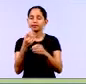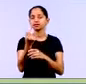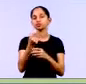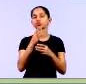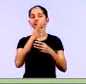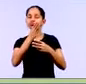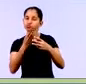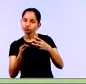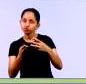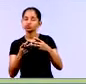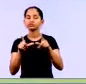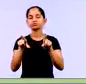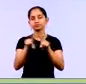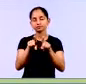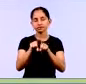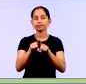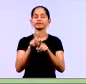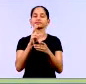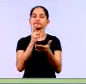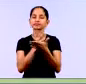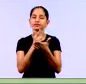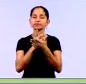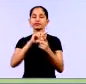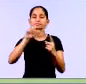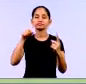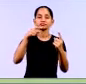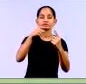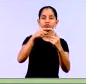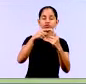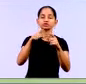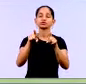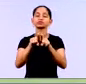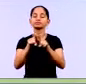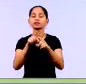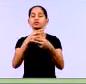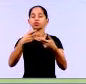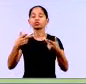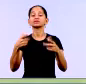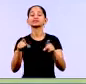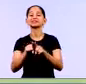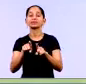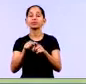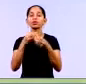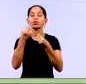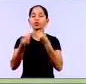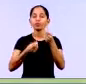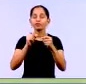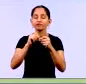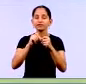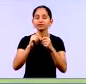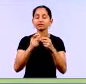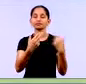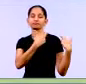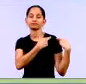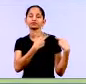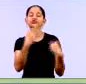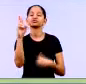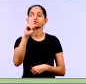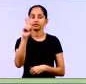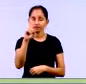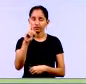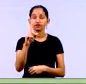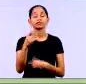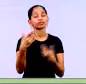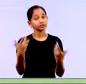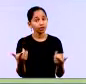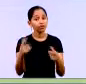de produção, os objetivos, possibilidade e responsabilidade. E a gente vai vivenciar novamente um caso